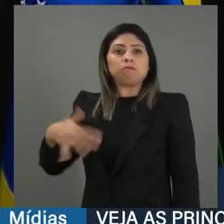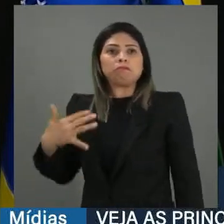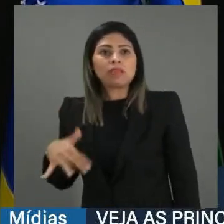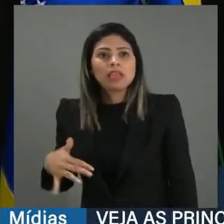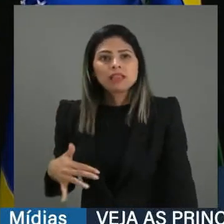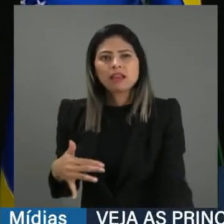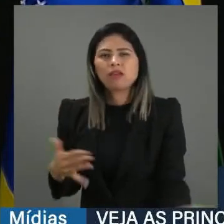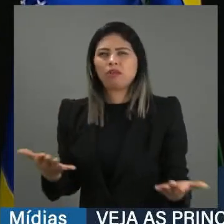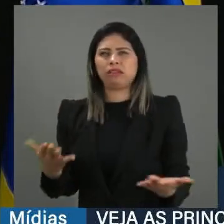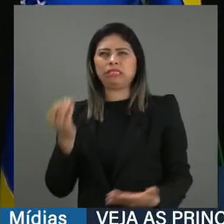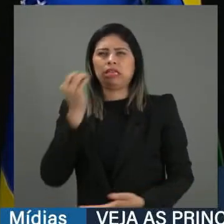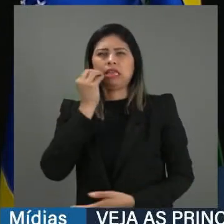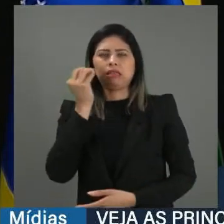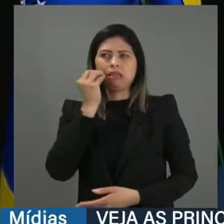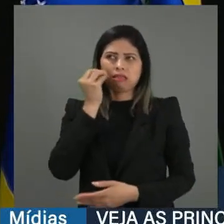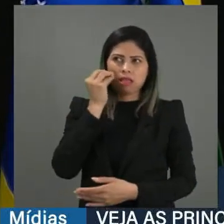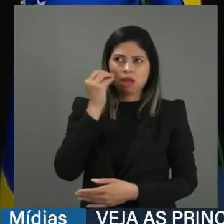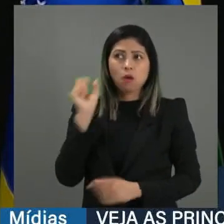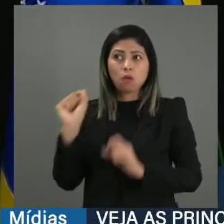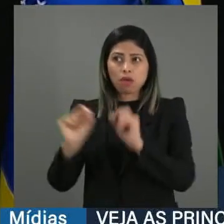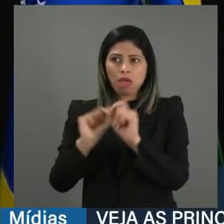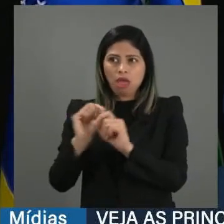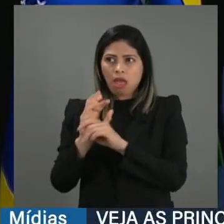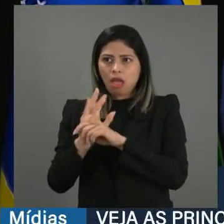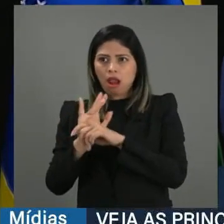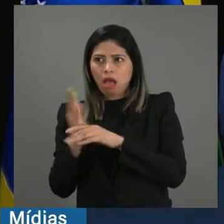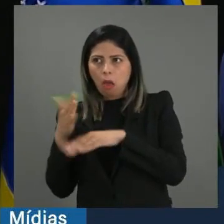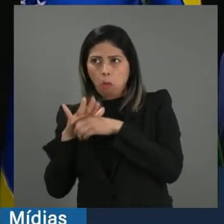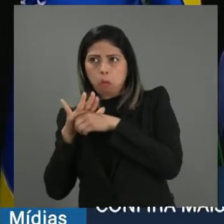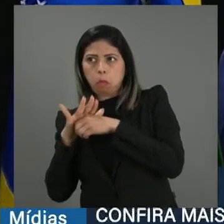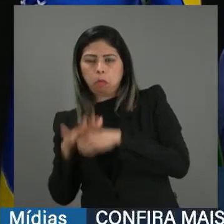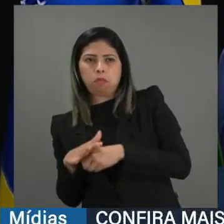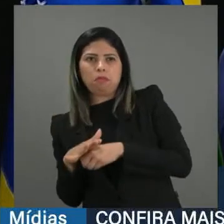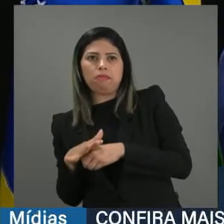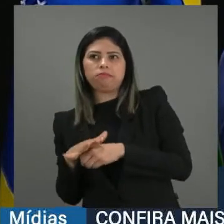Isso é uma intimidação.